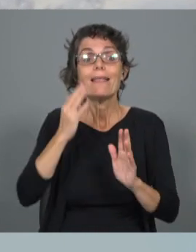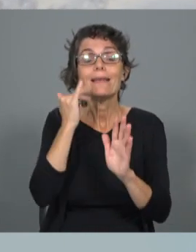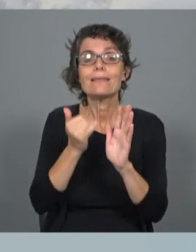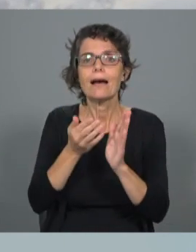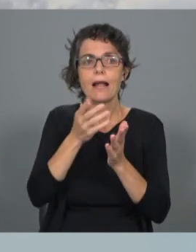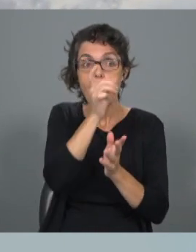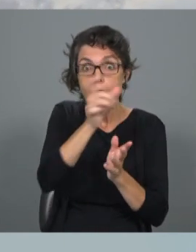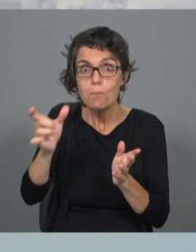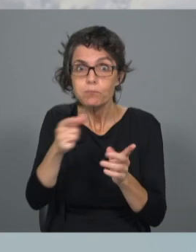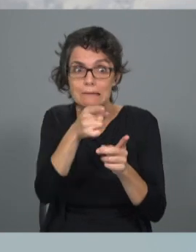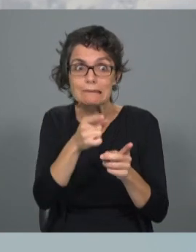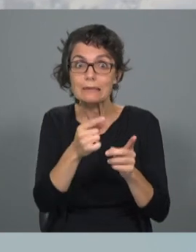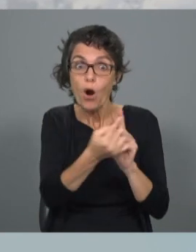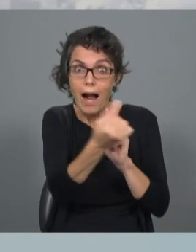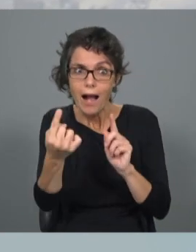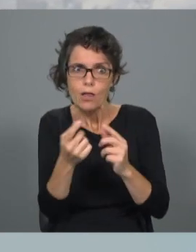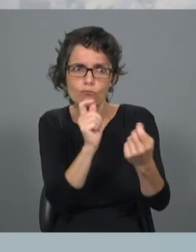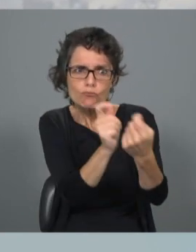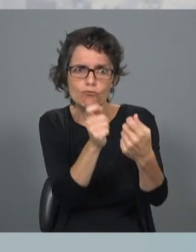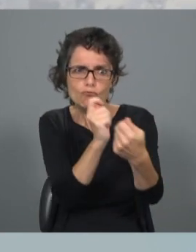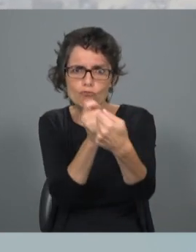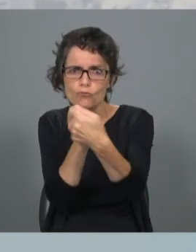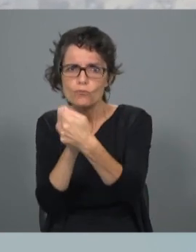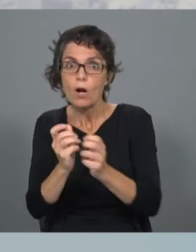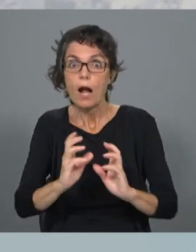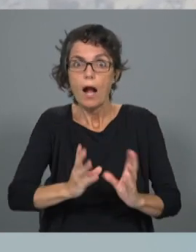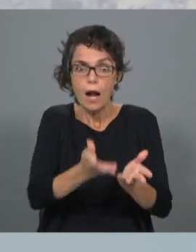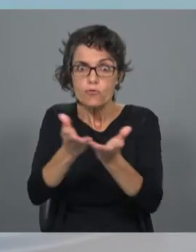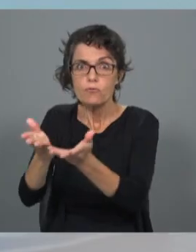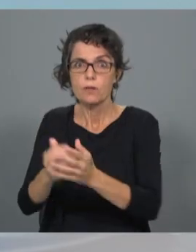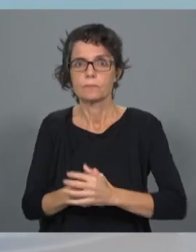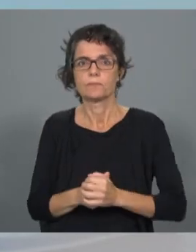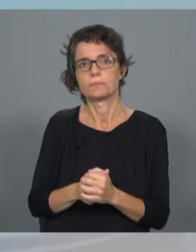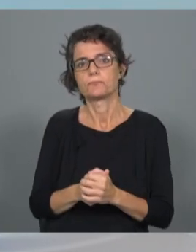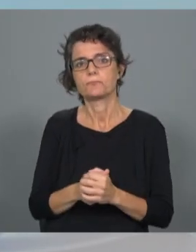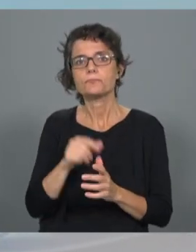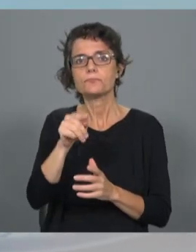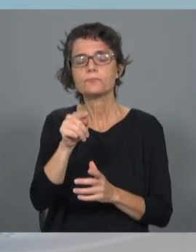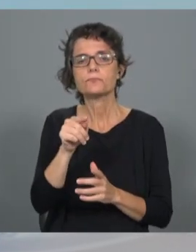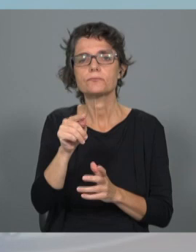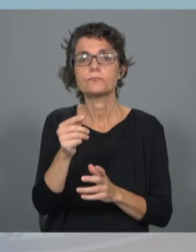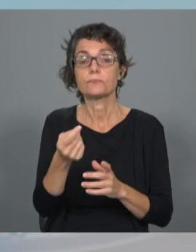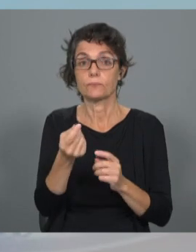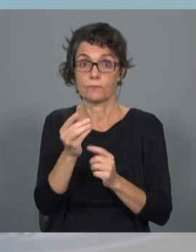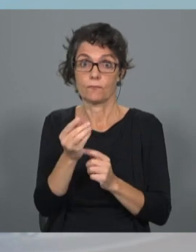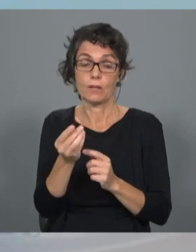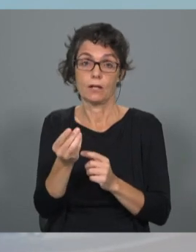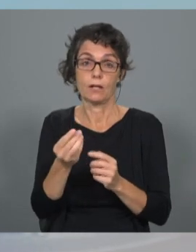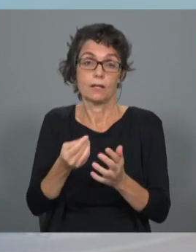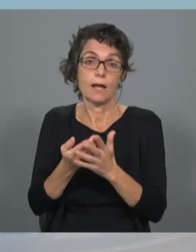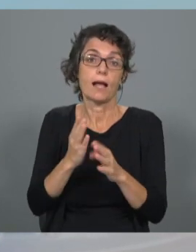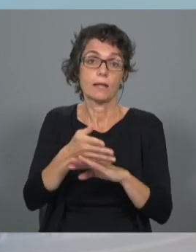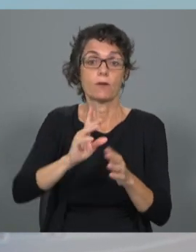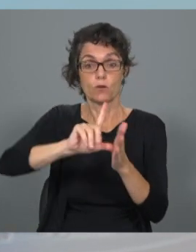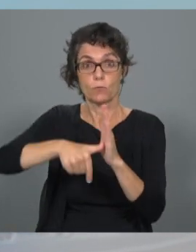ela quem for. E creio que o cristianismo passa muito por aí. E isso acontece de forma muito concreta nos diversos projetos de solidariedade que têm